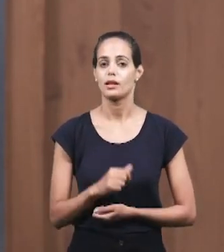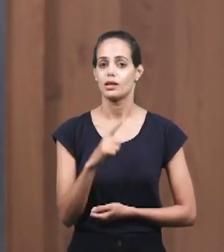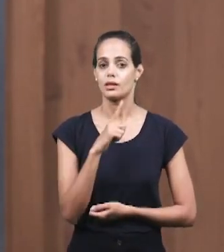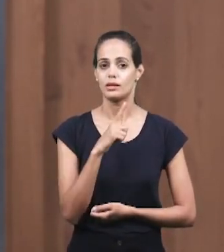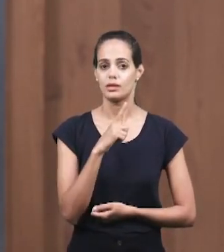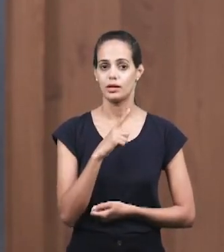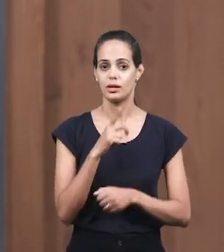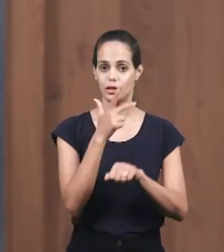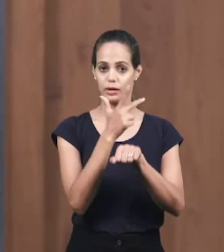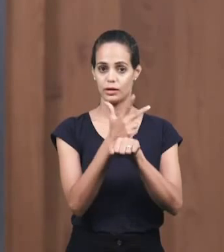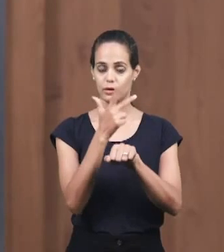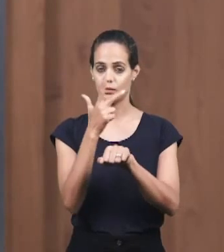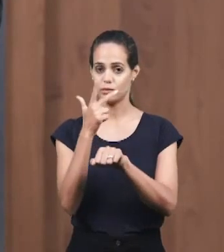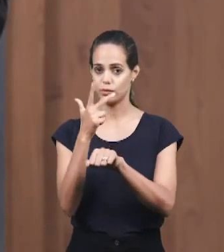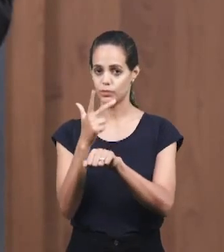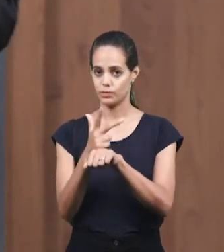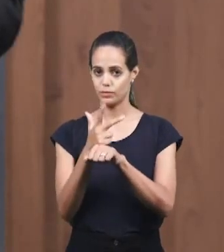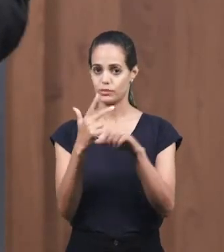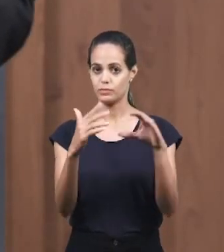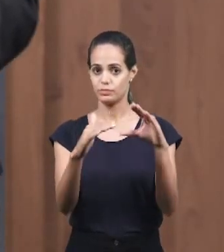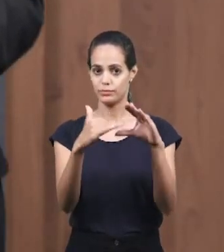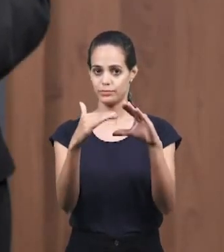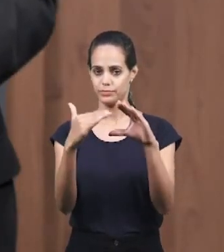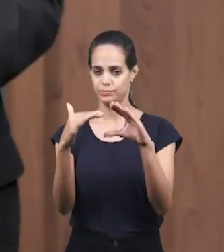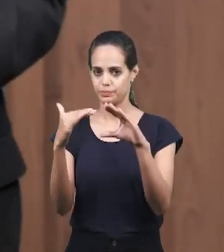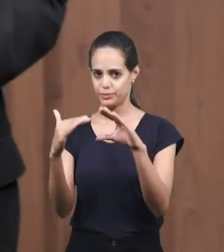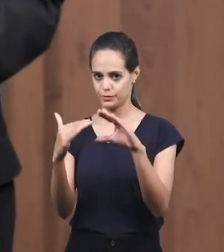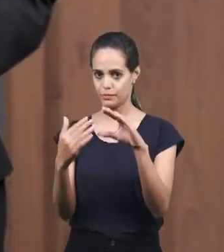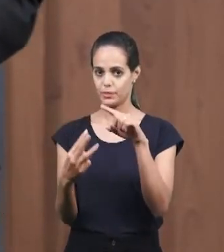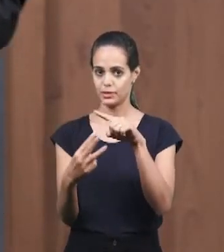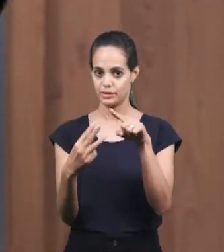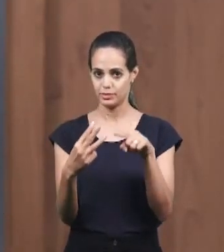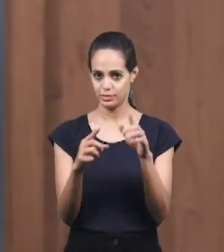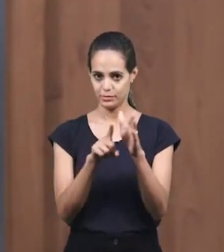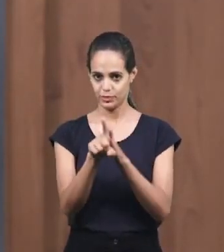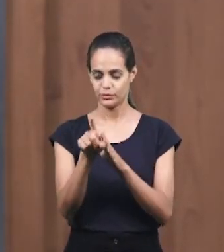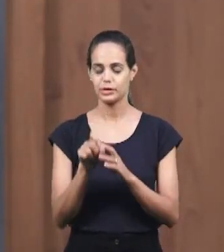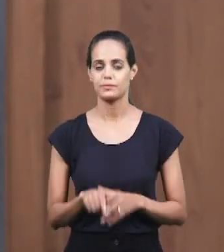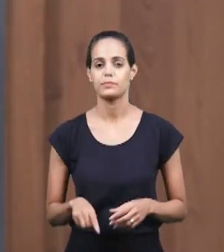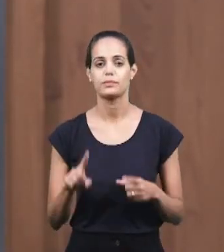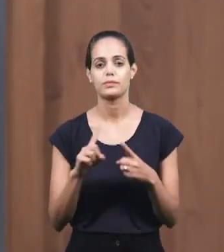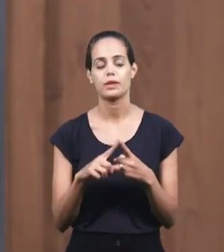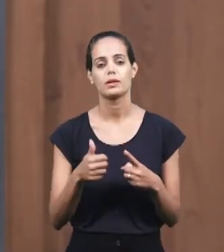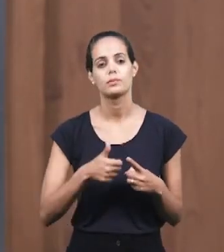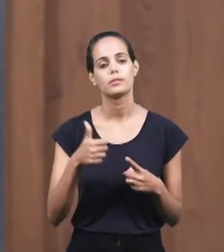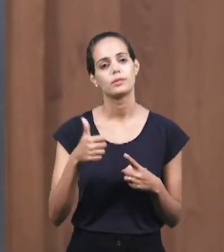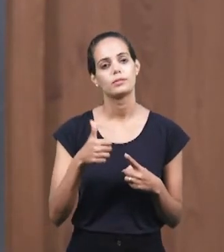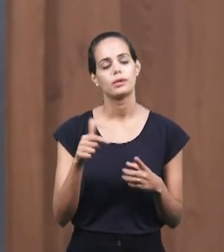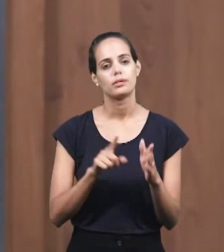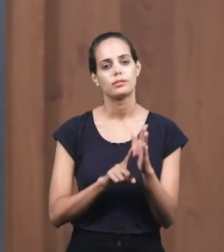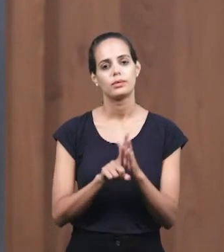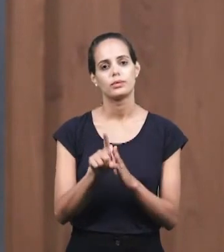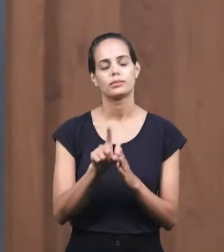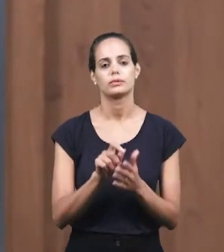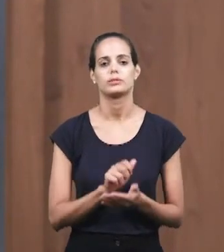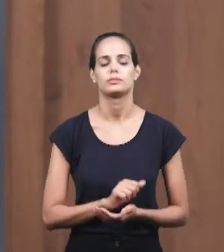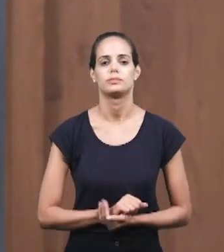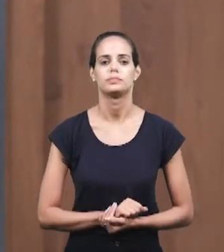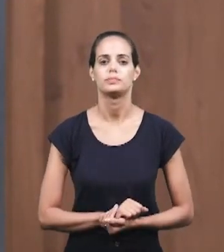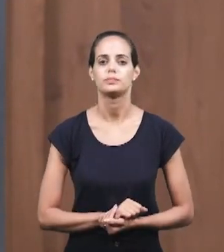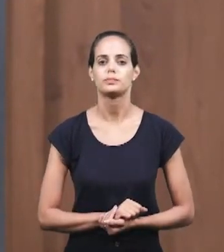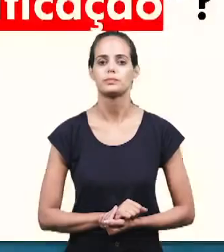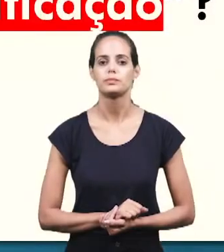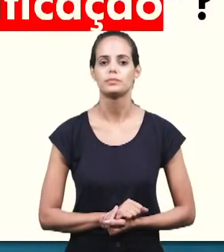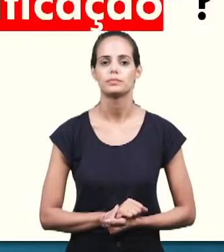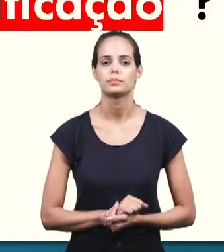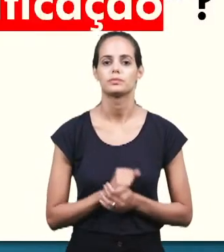vídeos e nós vamos então agora à nossa primeira pergunta. A primeira pergunta nossa é a seguinte. Pergunta 1